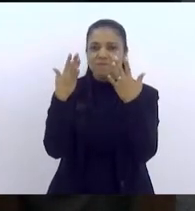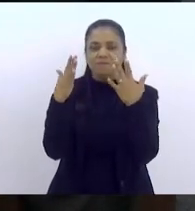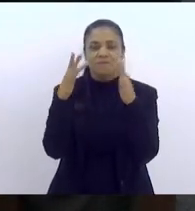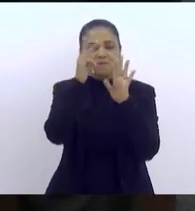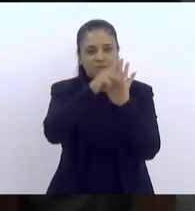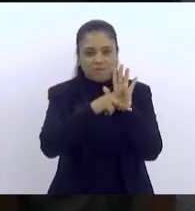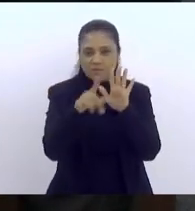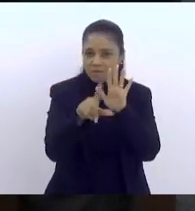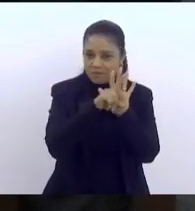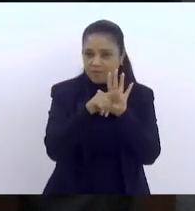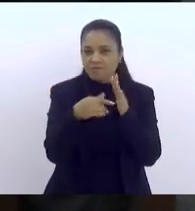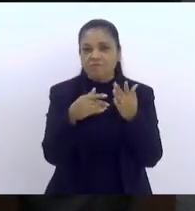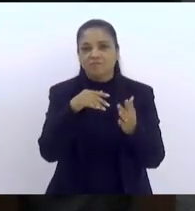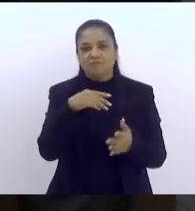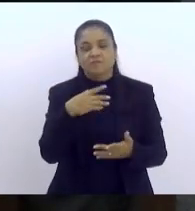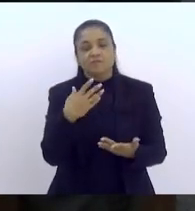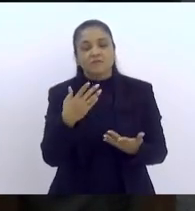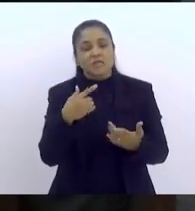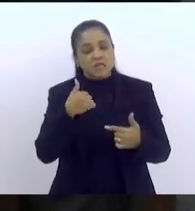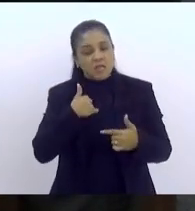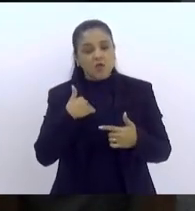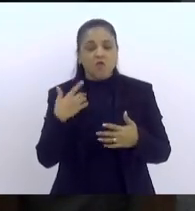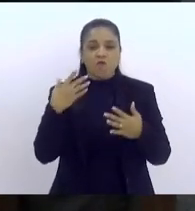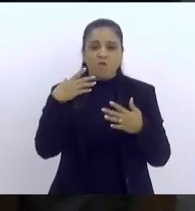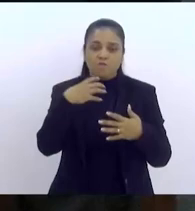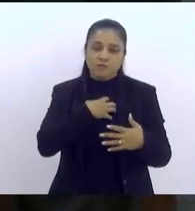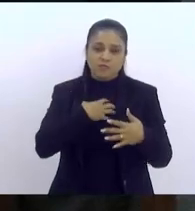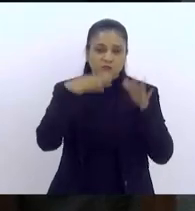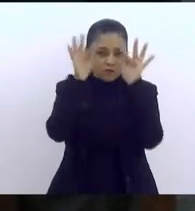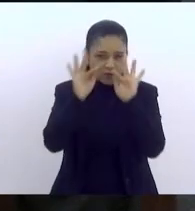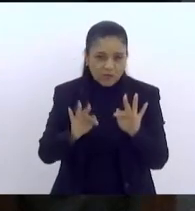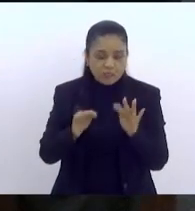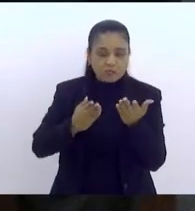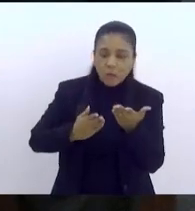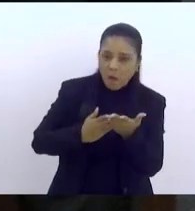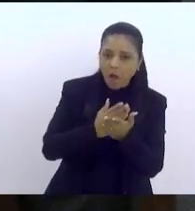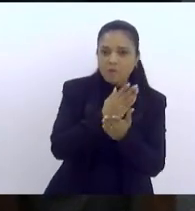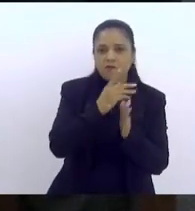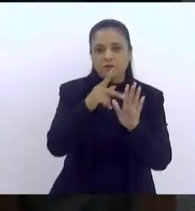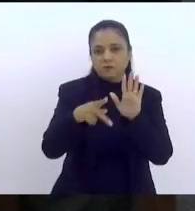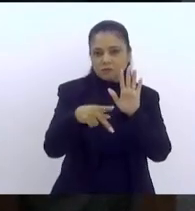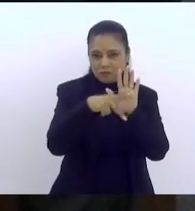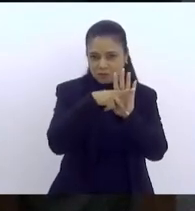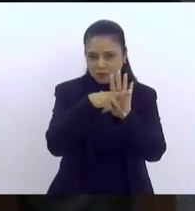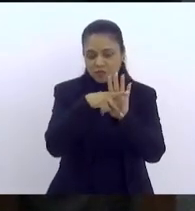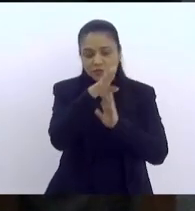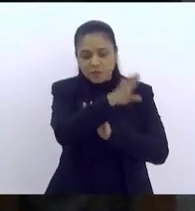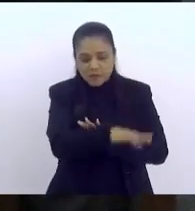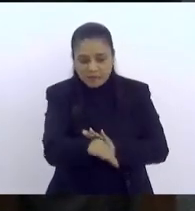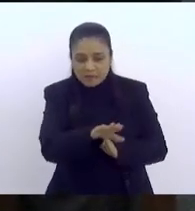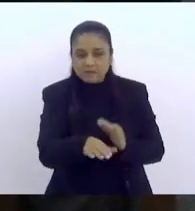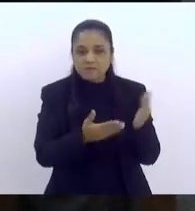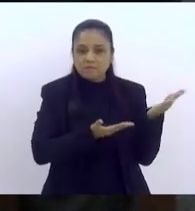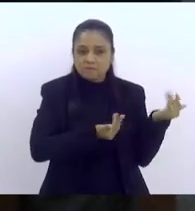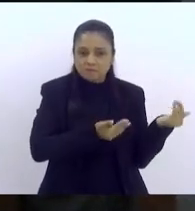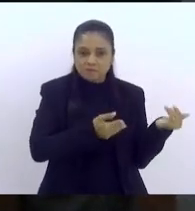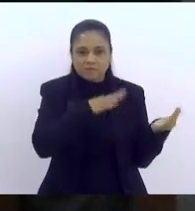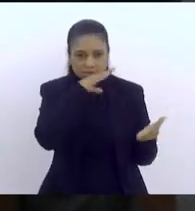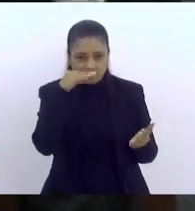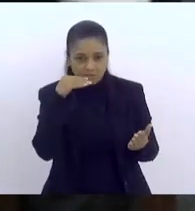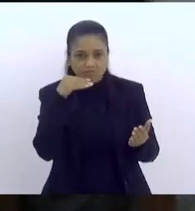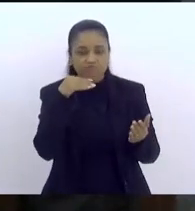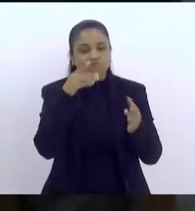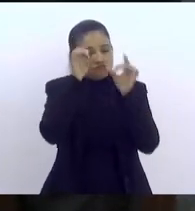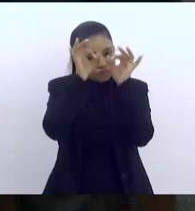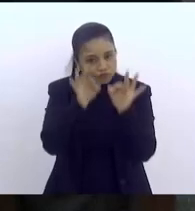que nós estamos muito felizes com a aprovação desse projeto para que as nossas crianças e adolescentes tenham, de fato, os